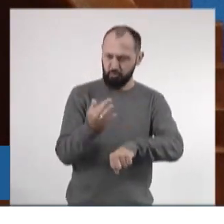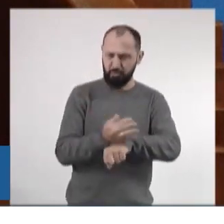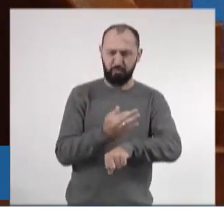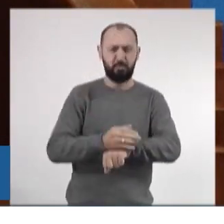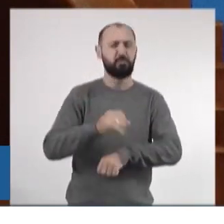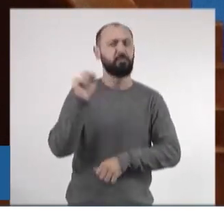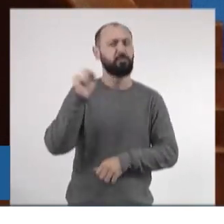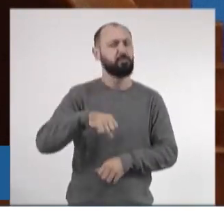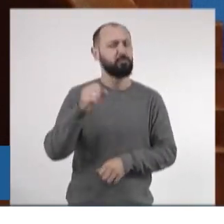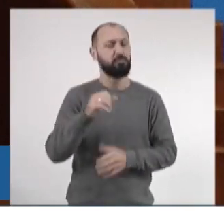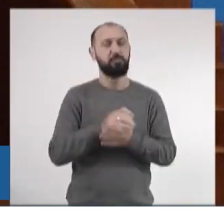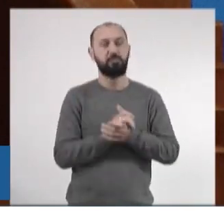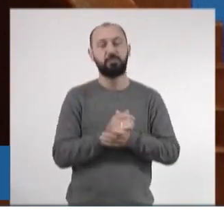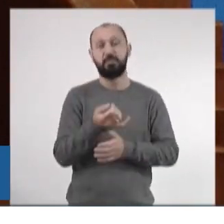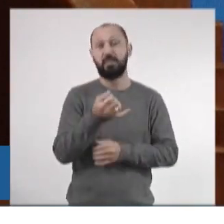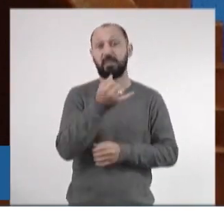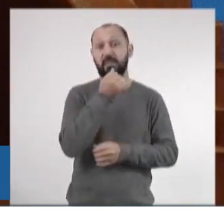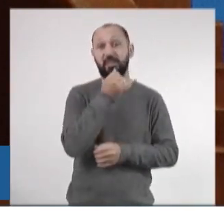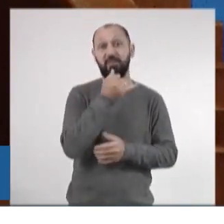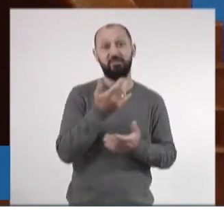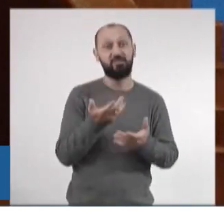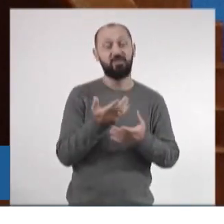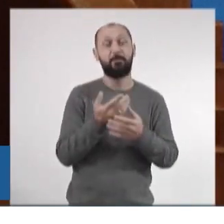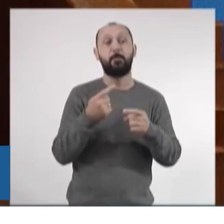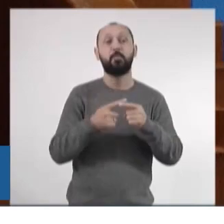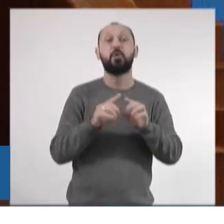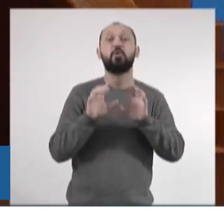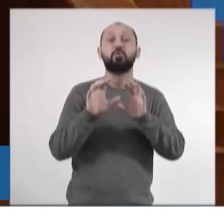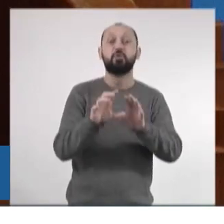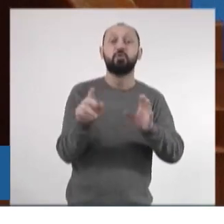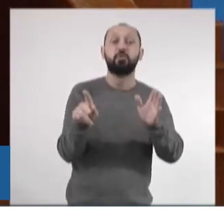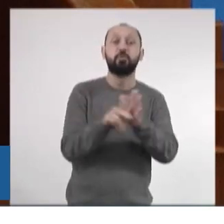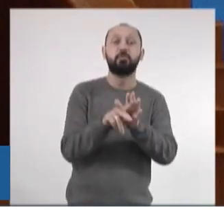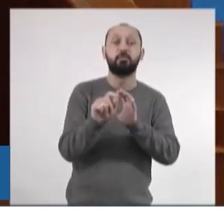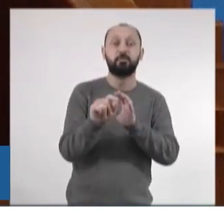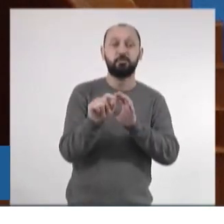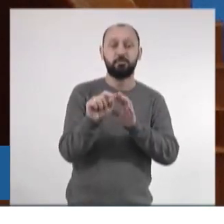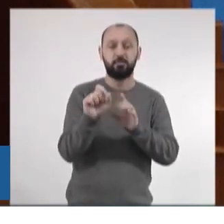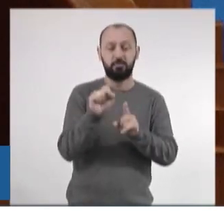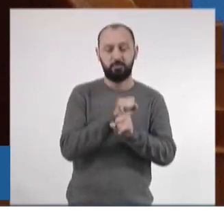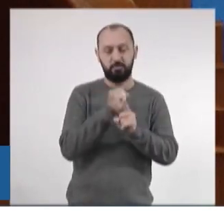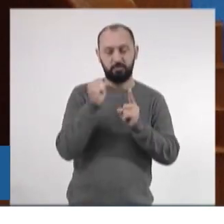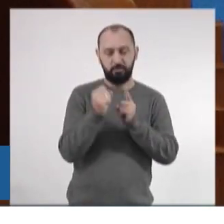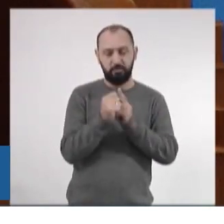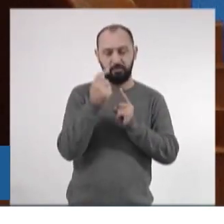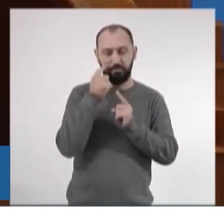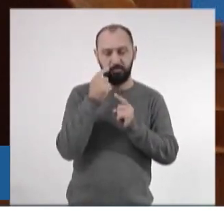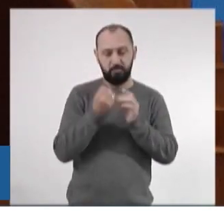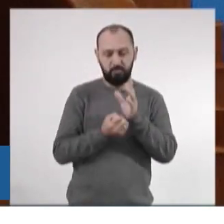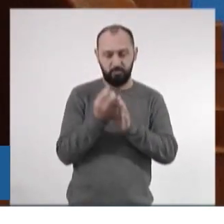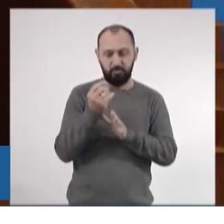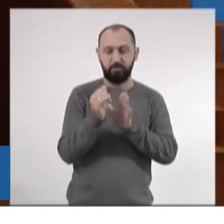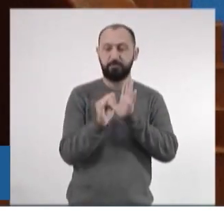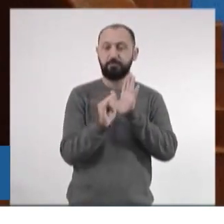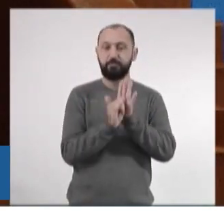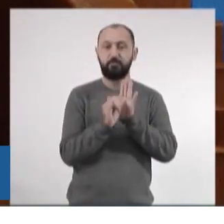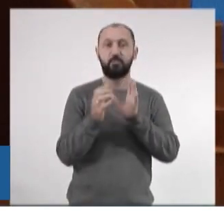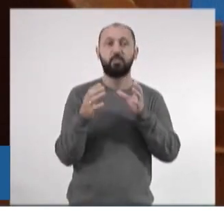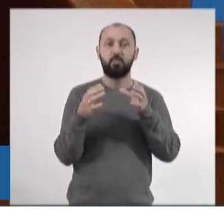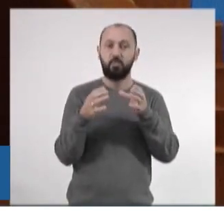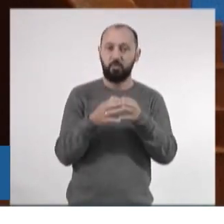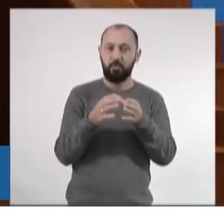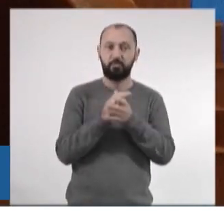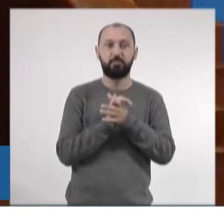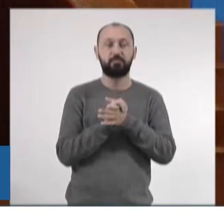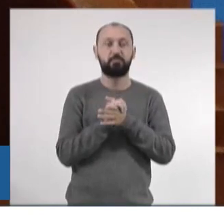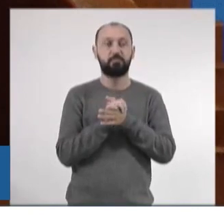situações. E isso é muito triste, porque é a forma como a sociedade construiu a identidade, né, desse grupo.